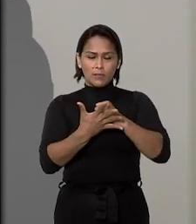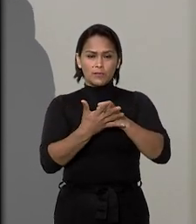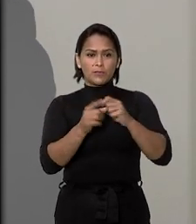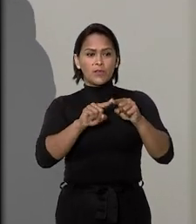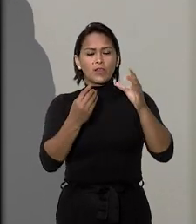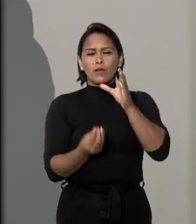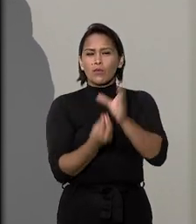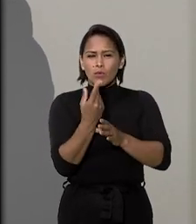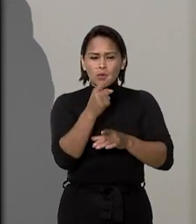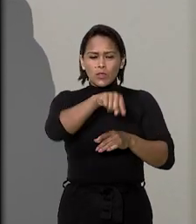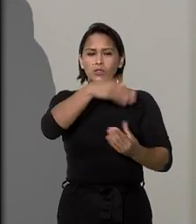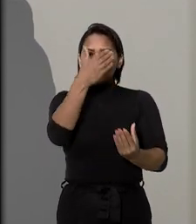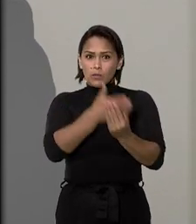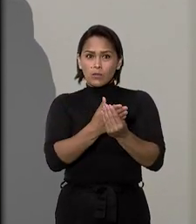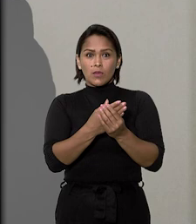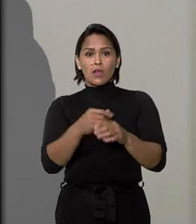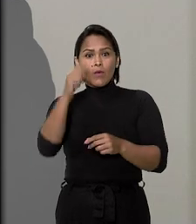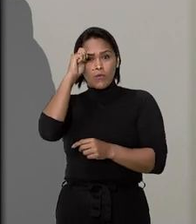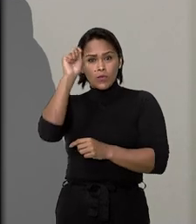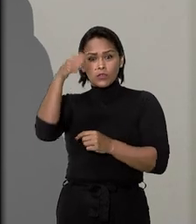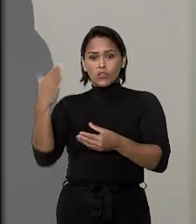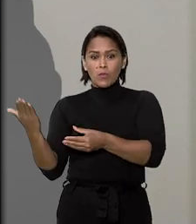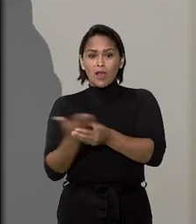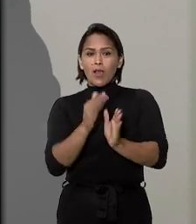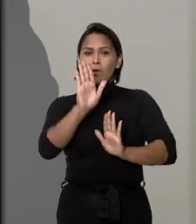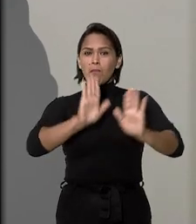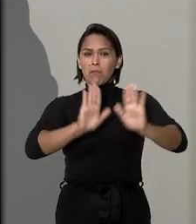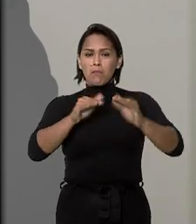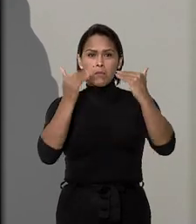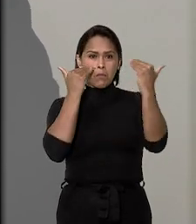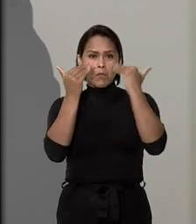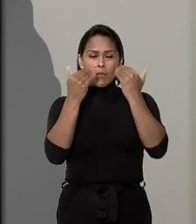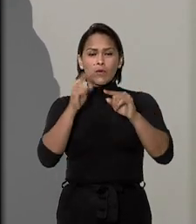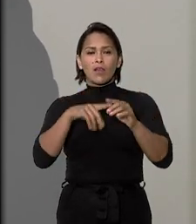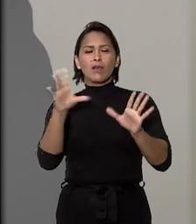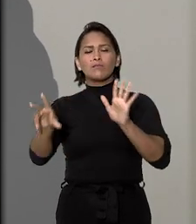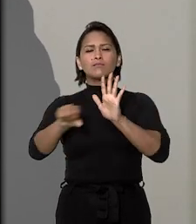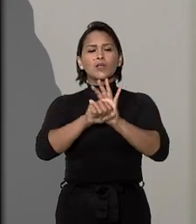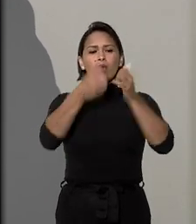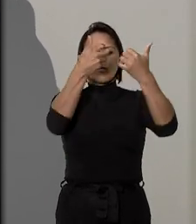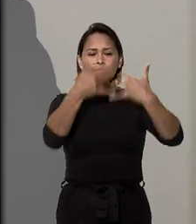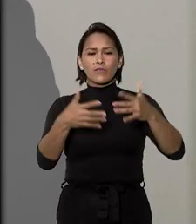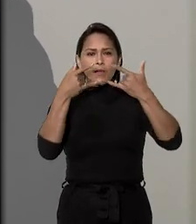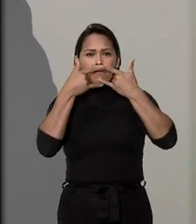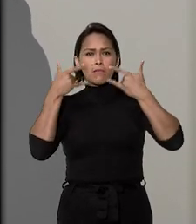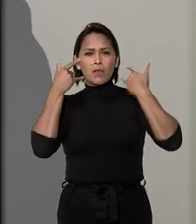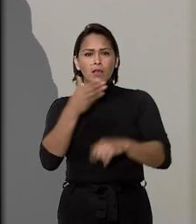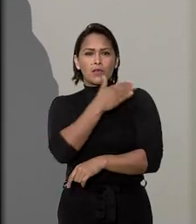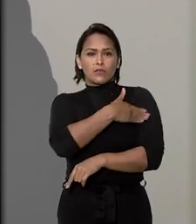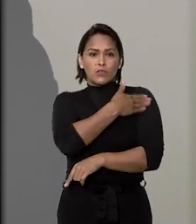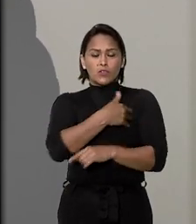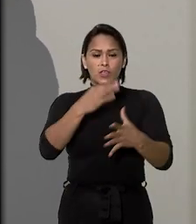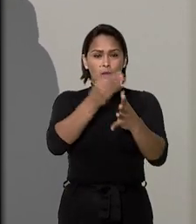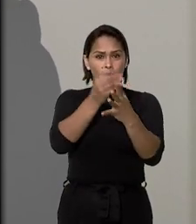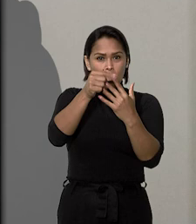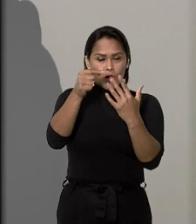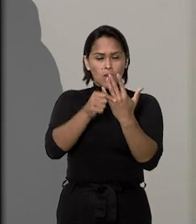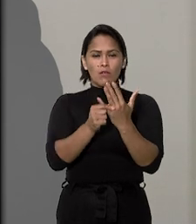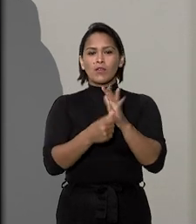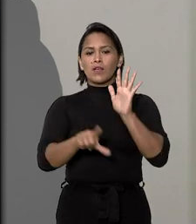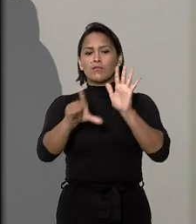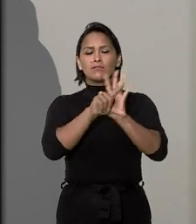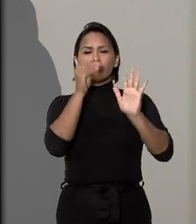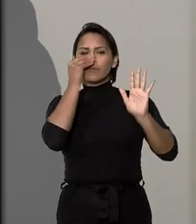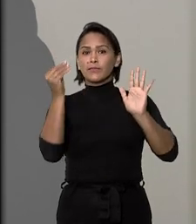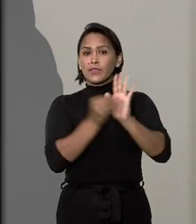Na origem do caso, os autores de uma ação popular alegaram que a doação de máscaras, álcool em gel e luvas seria ilegal